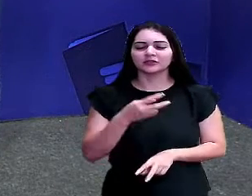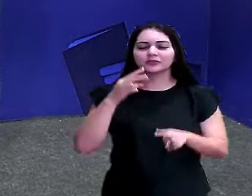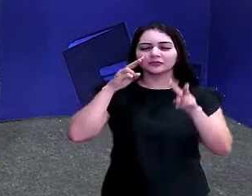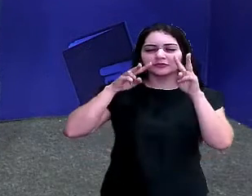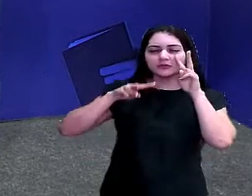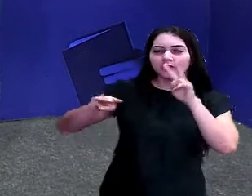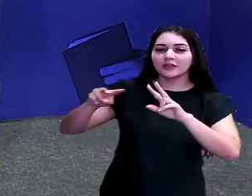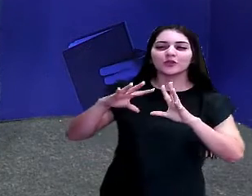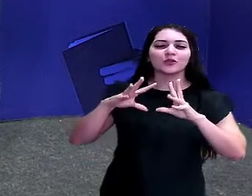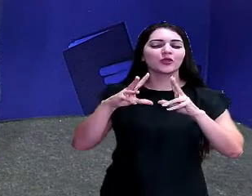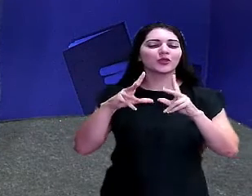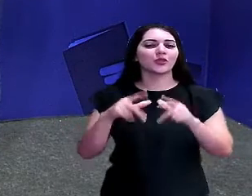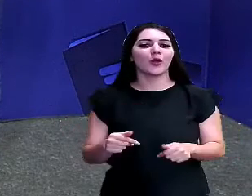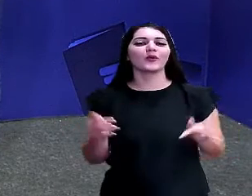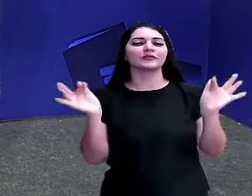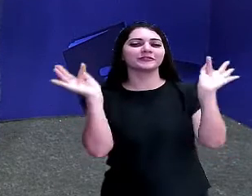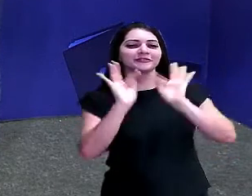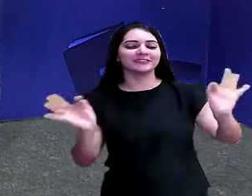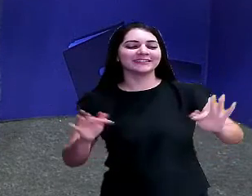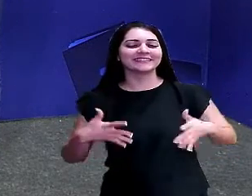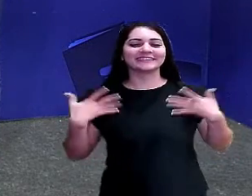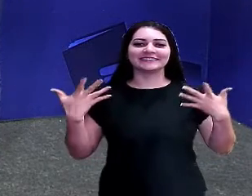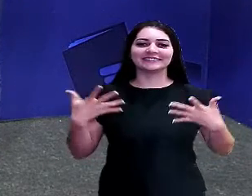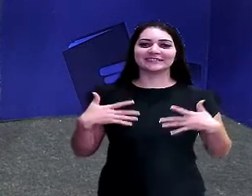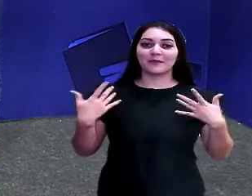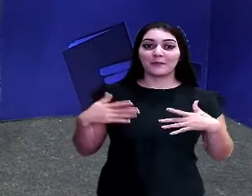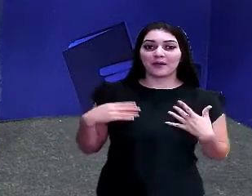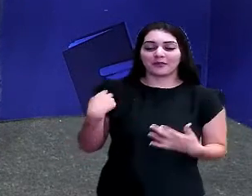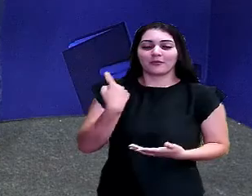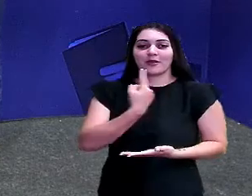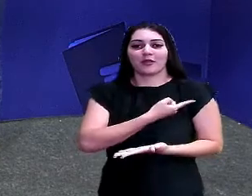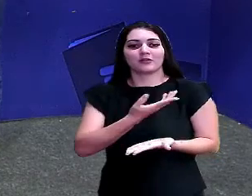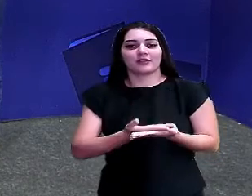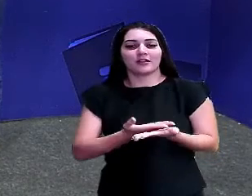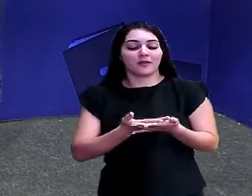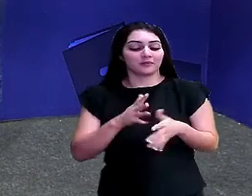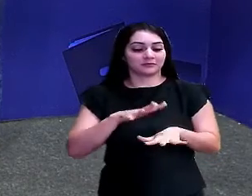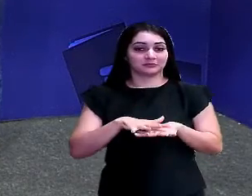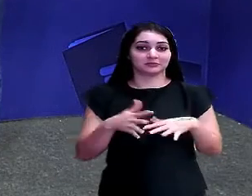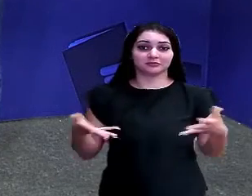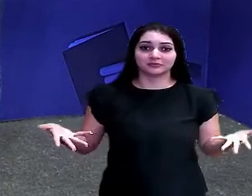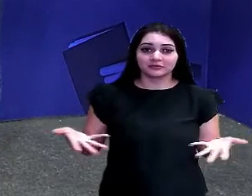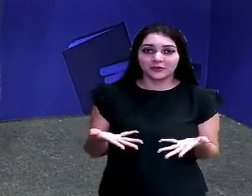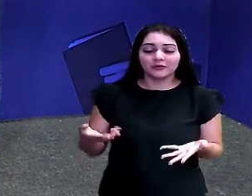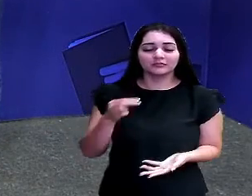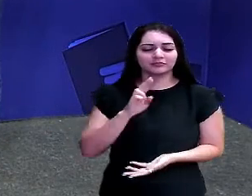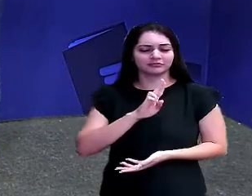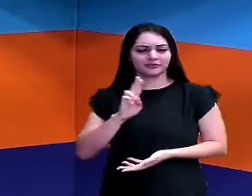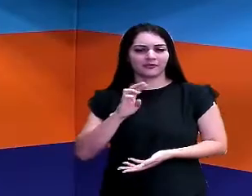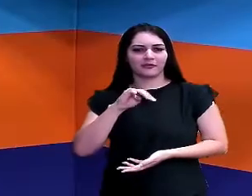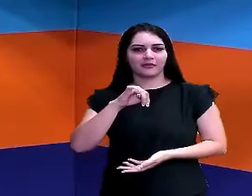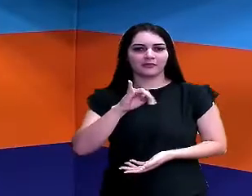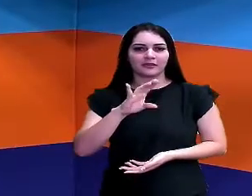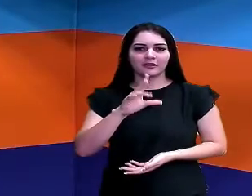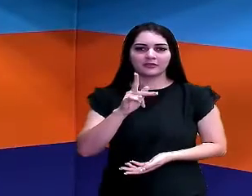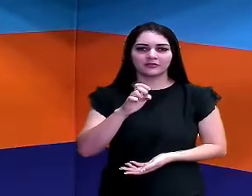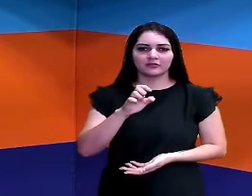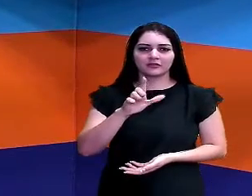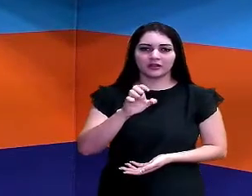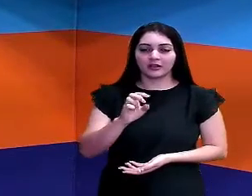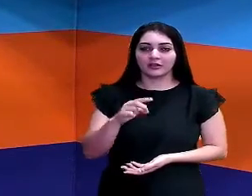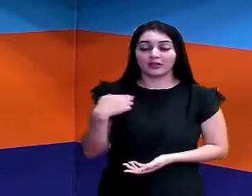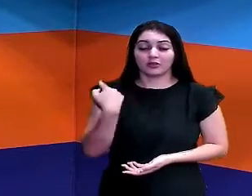aí feliz, animado, contente para a nossa aula de matemática de hoje. Eu me chamo Michele e a nossa aula de